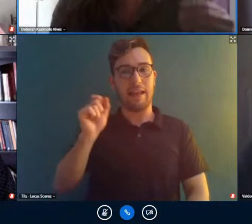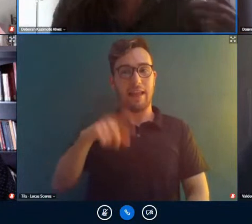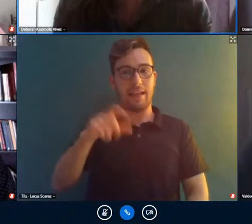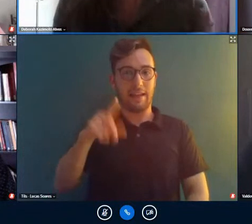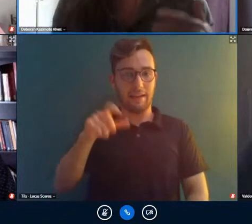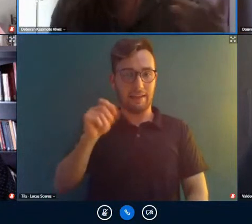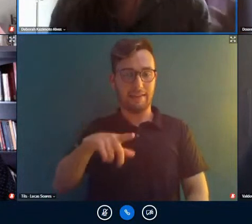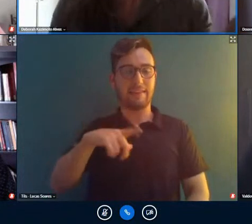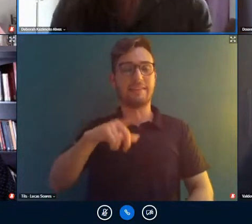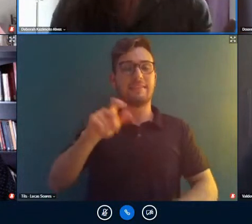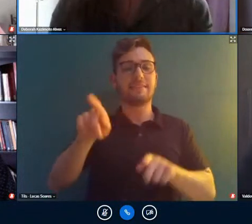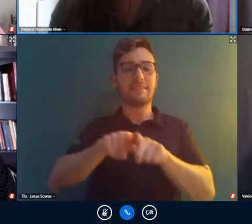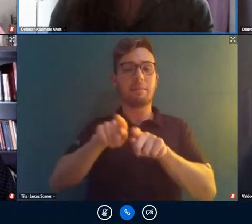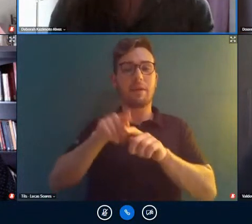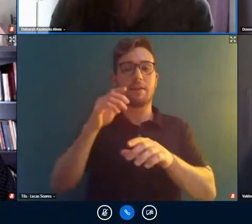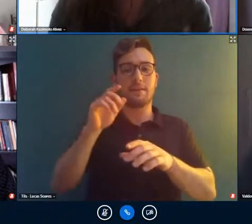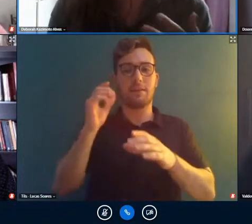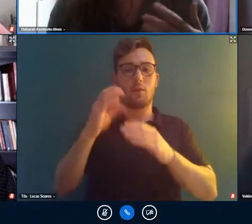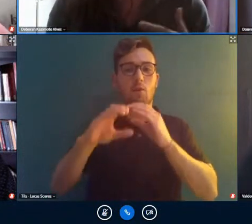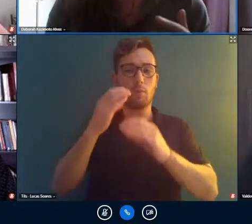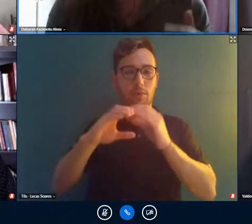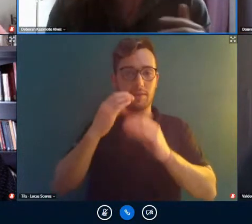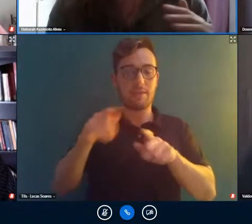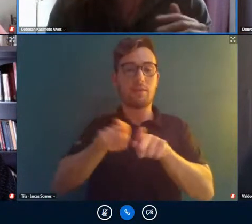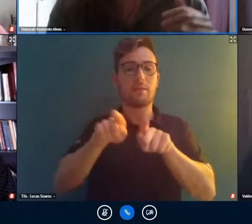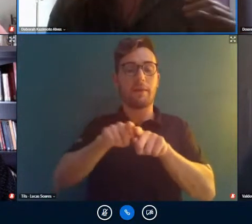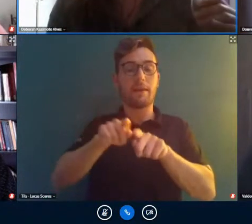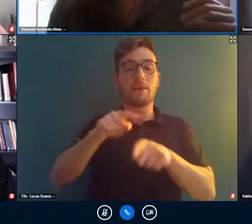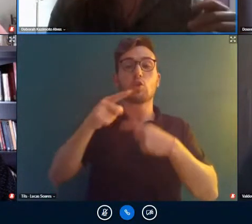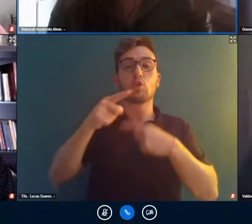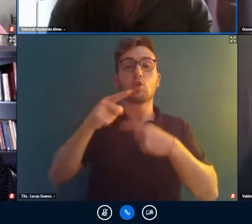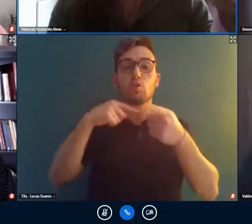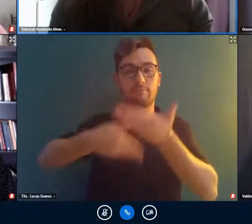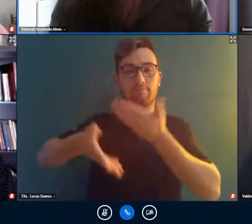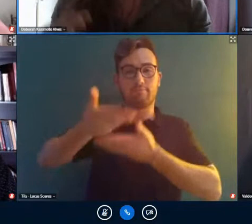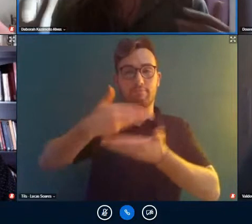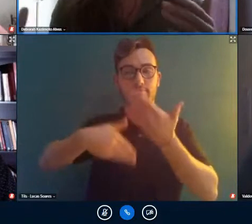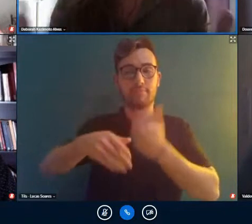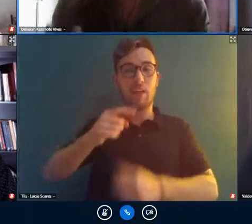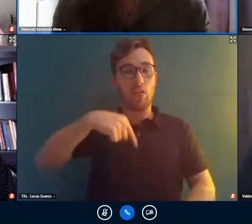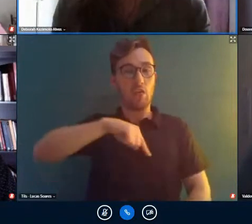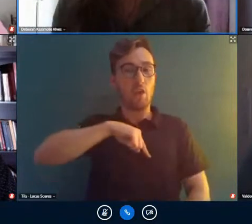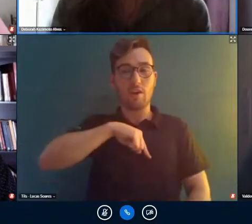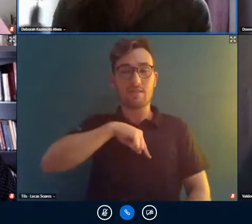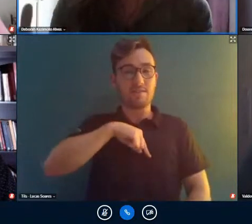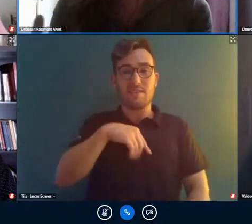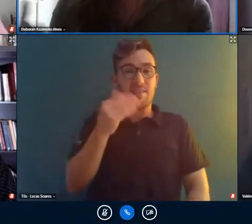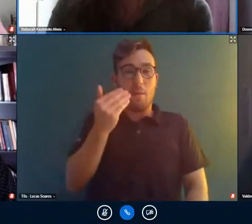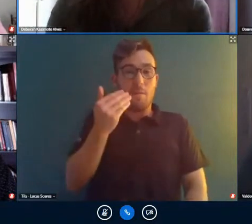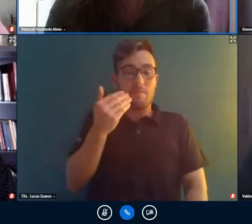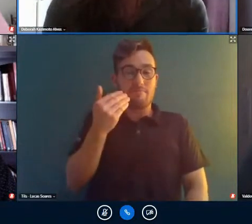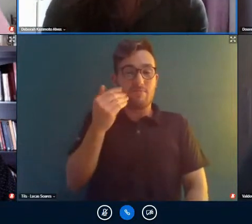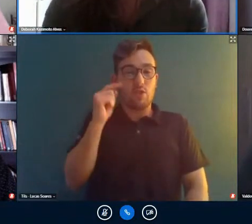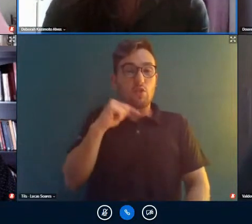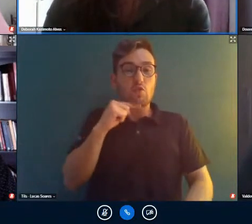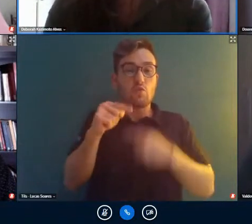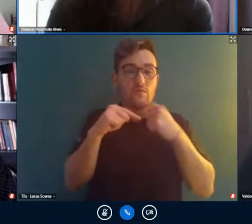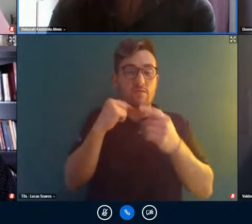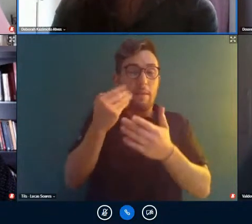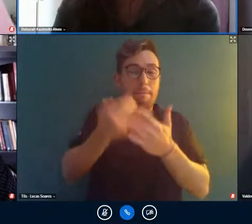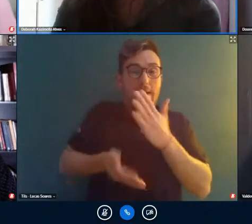para a gente se comunicar e tirar dúvidas. Então, de certa forma, a gente não perdeu muito o contato desse falar, mas sim